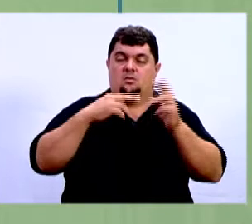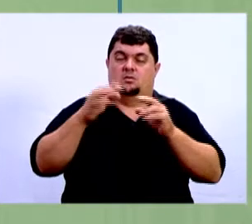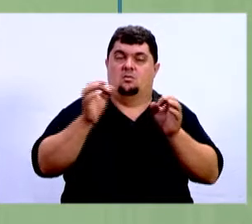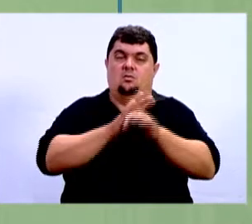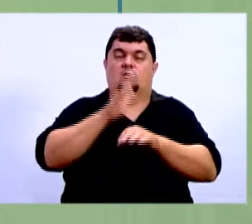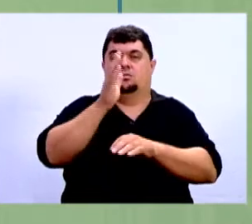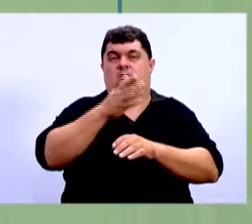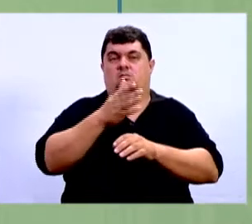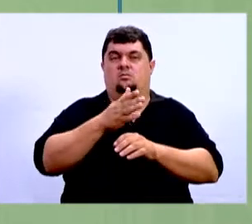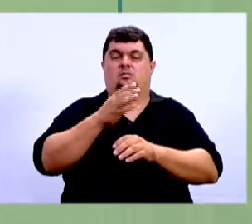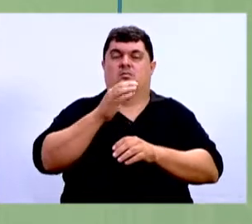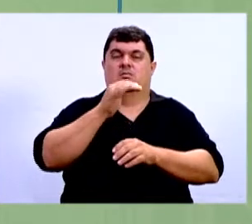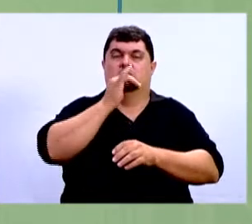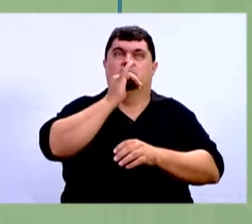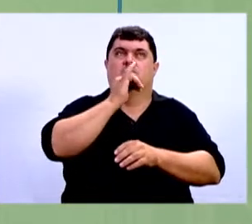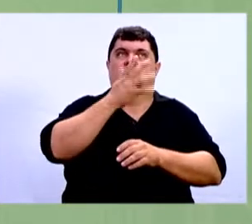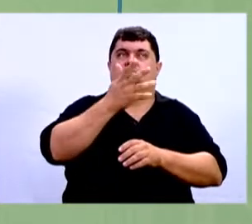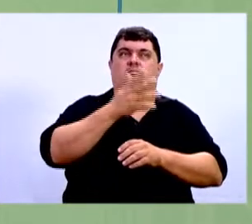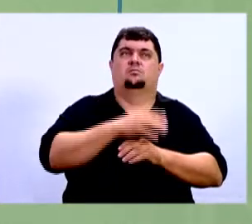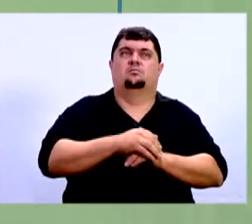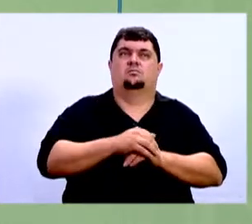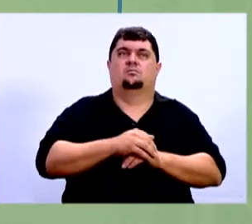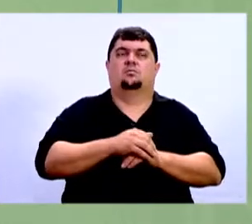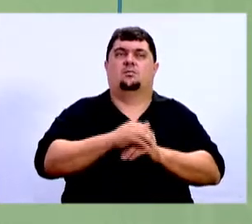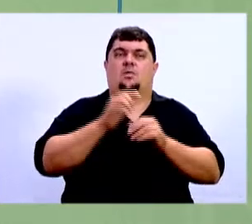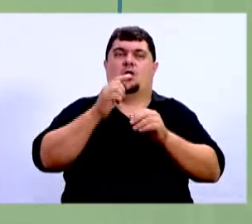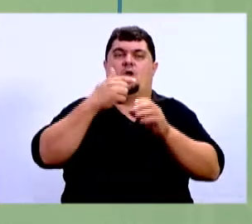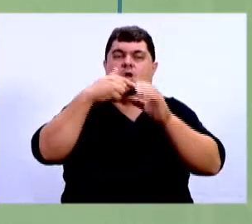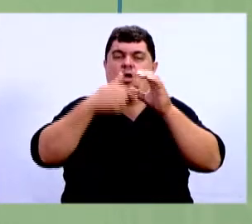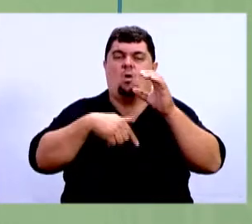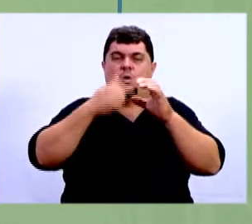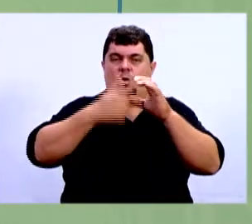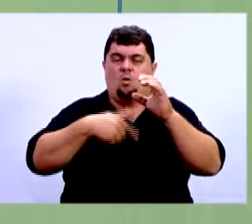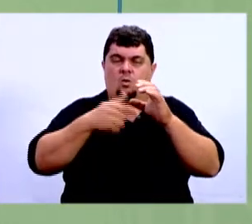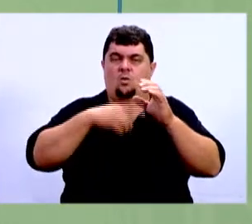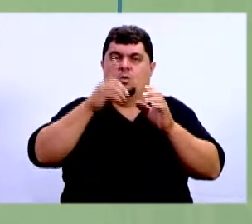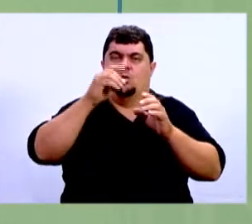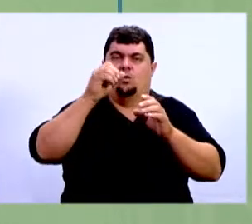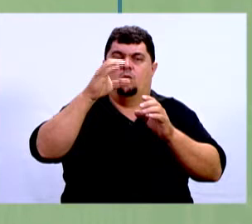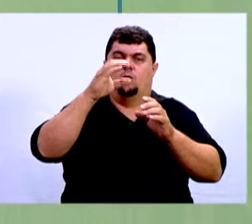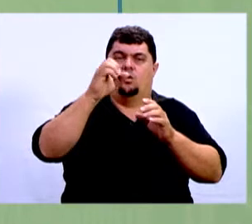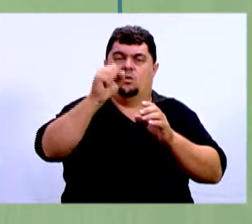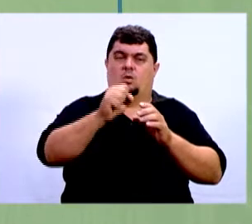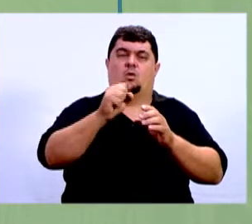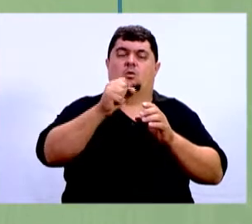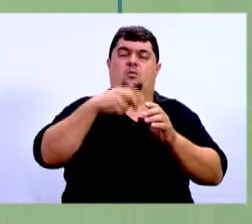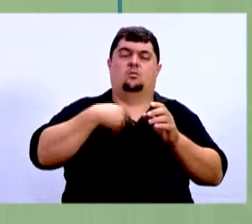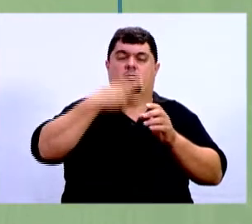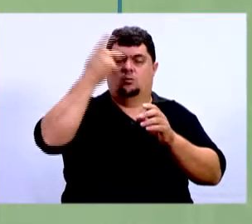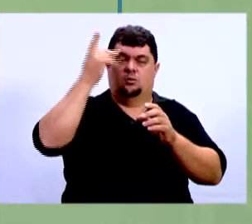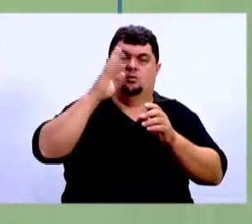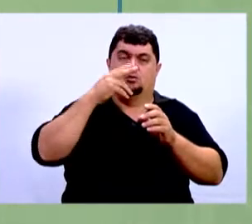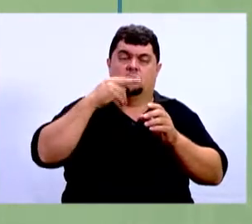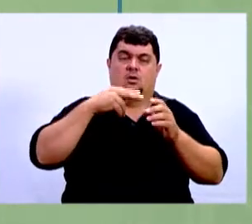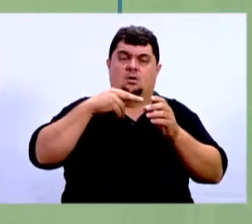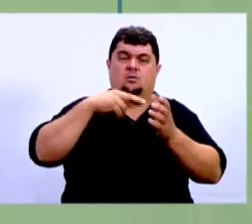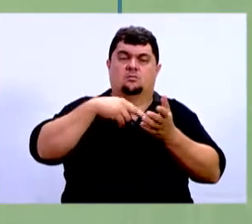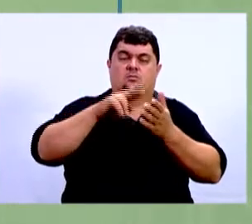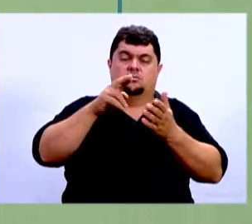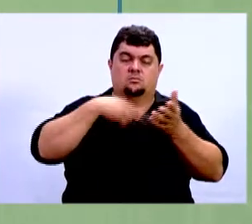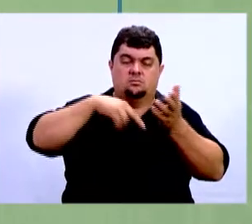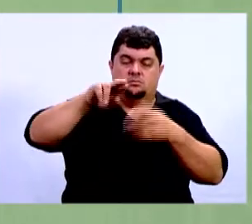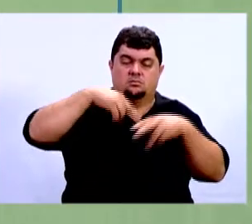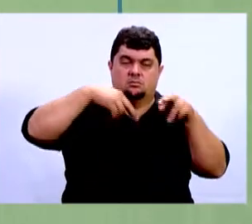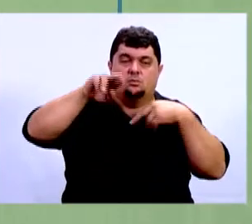Ainda mais se você utilizar, por exemplo, o Google Docs, essas ferramentas que você envia para as pessoas já respondem tudo online, os